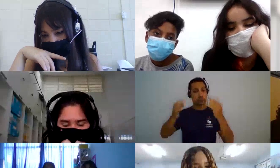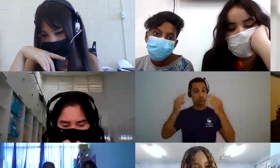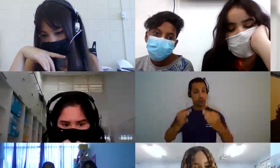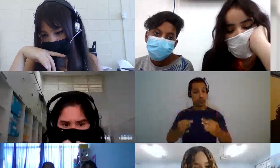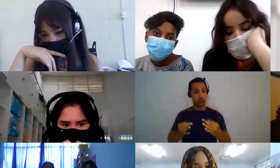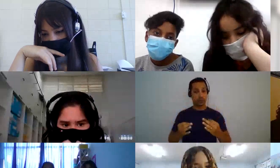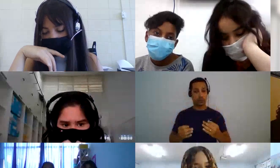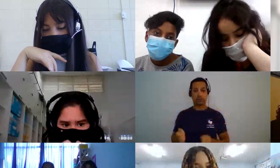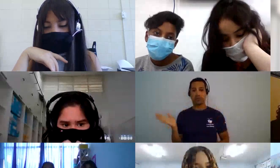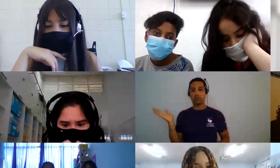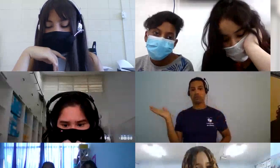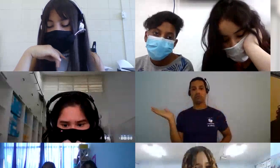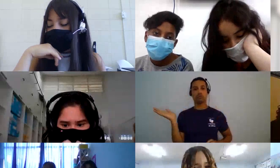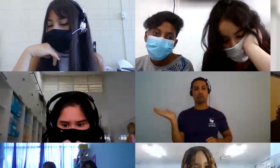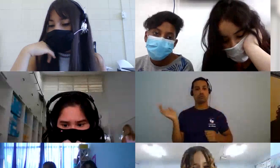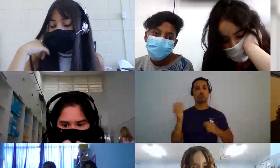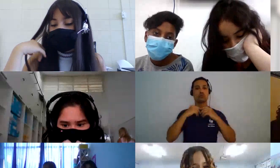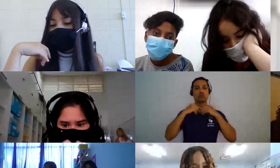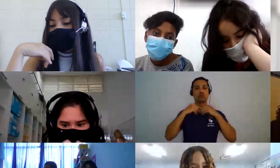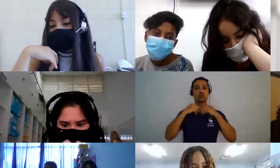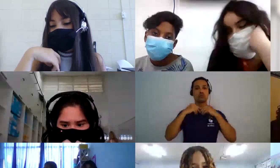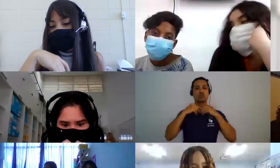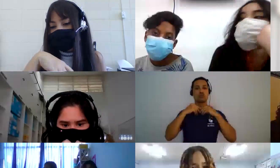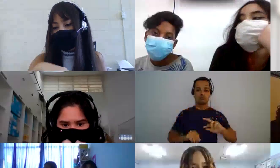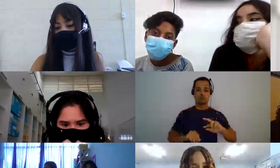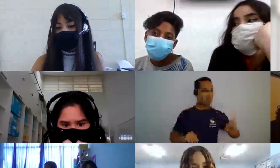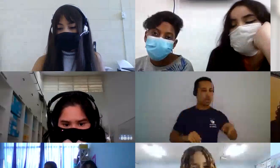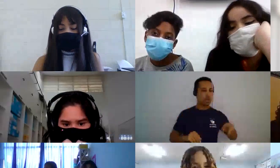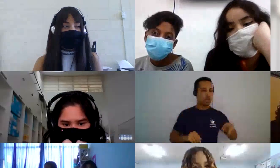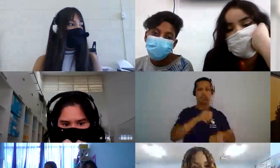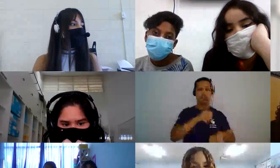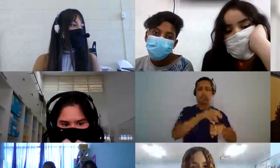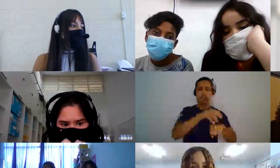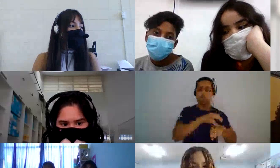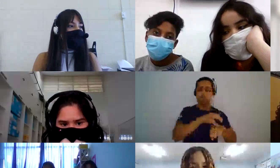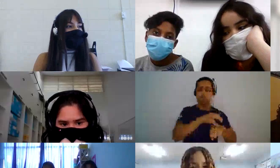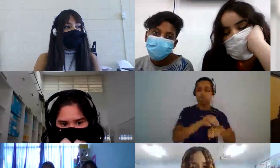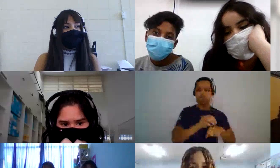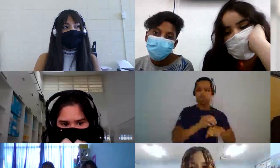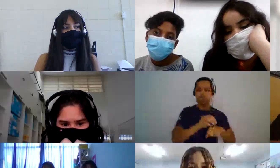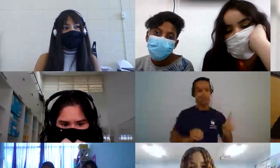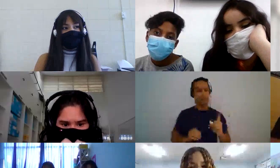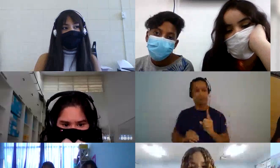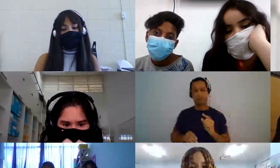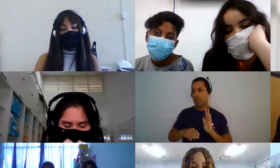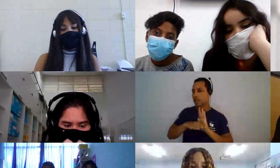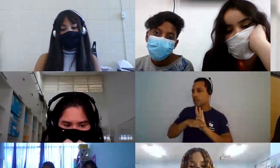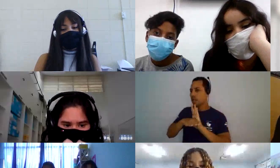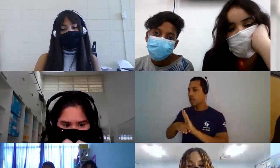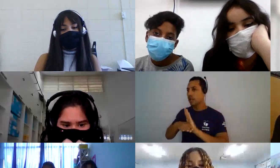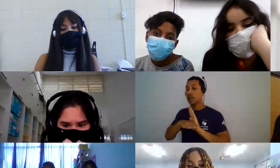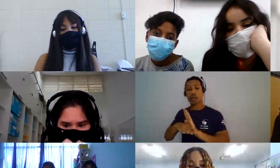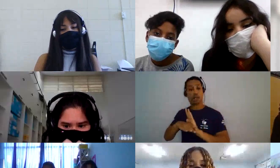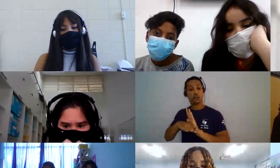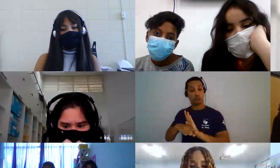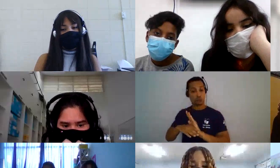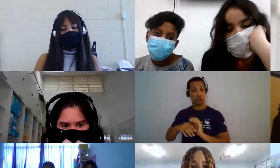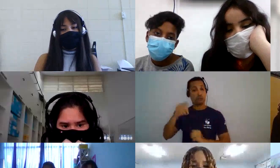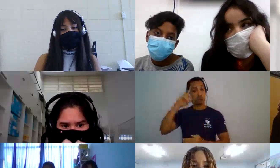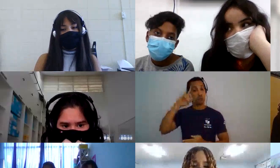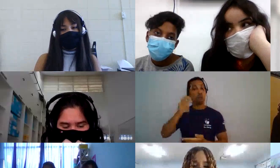não de um garçom, mas de um maître, de alguém que o ajude nesse processo, de